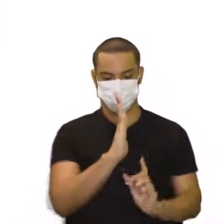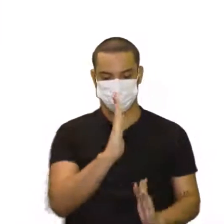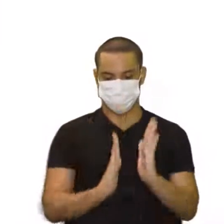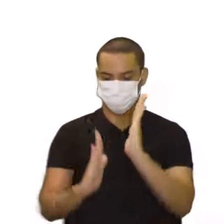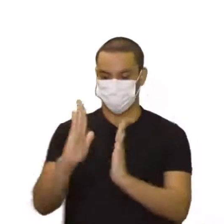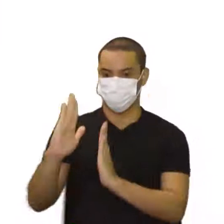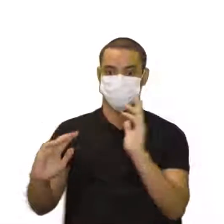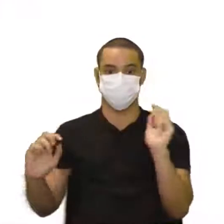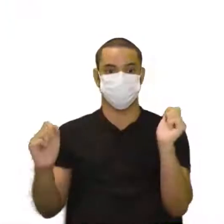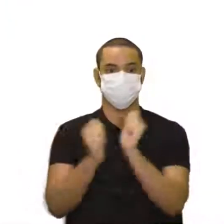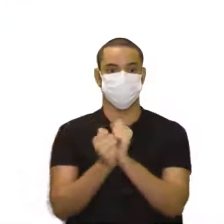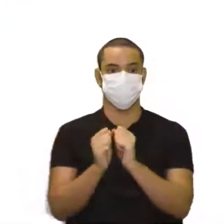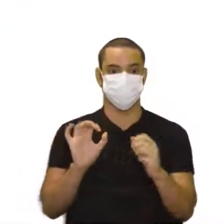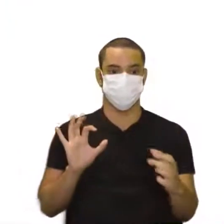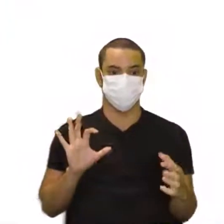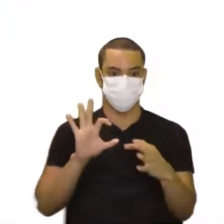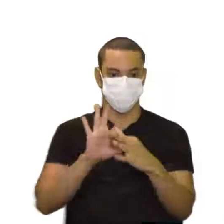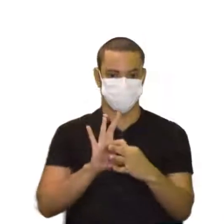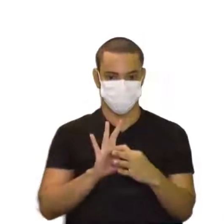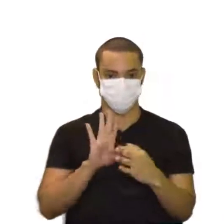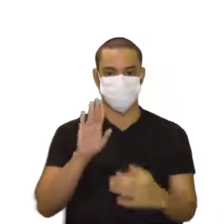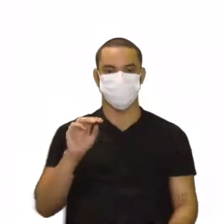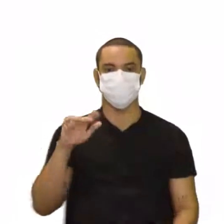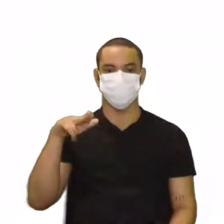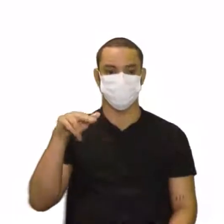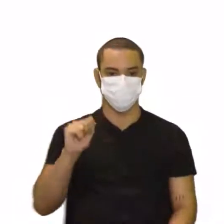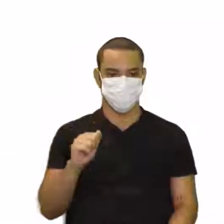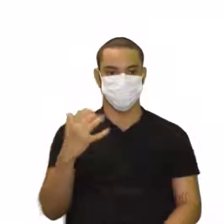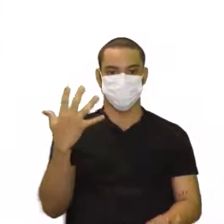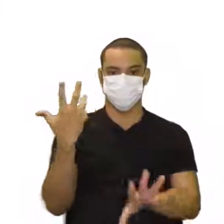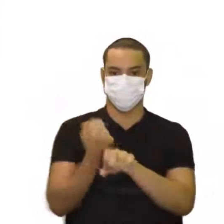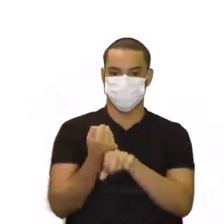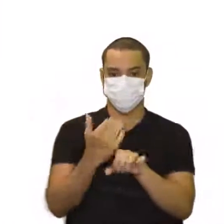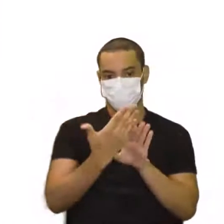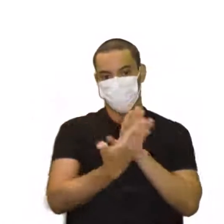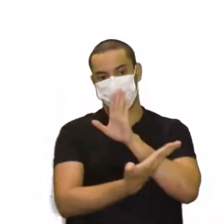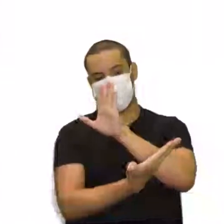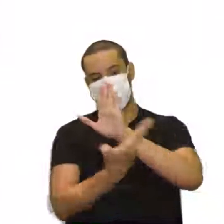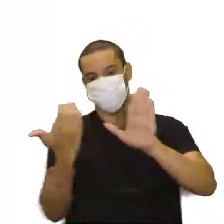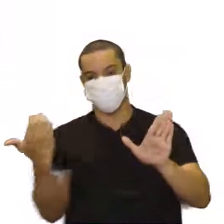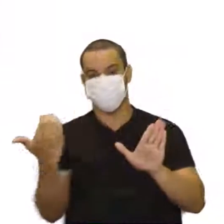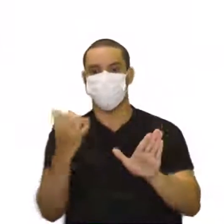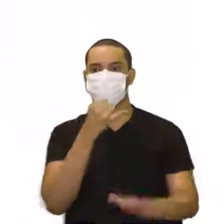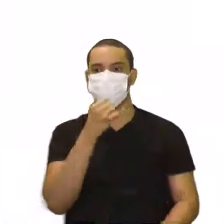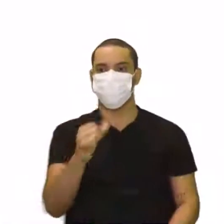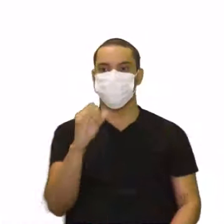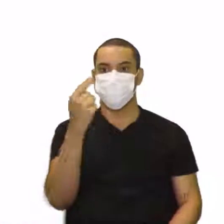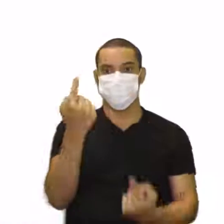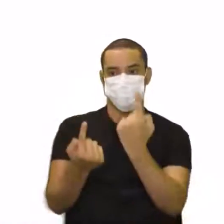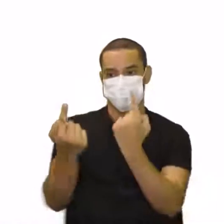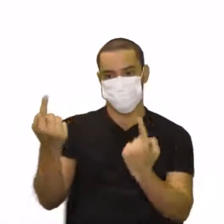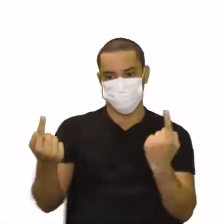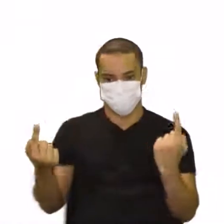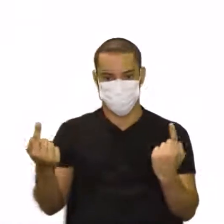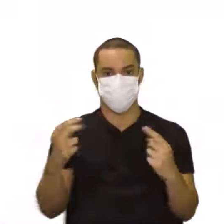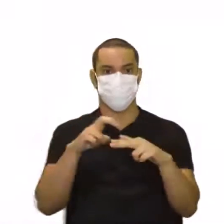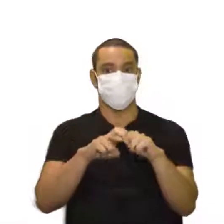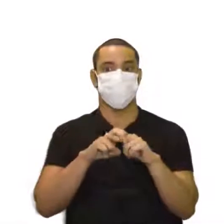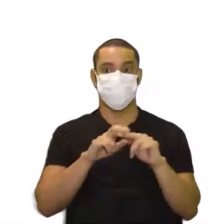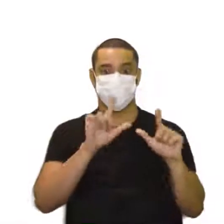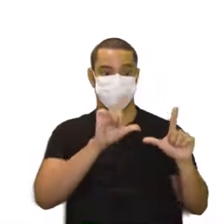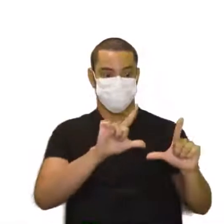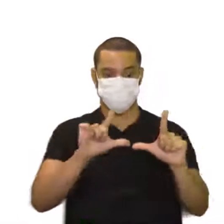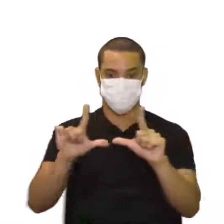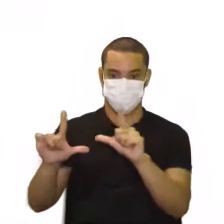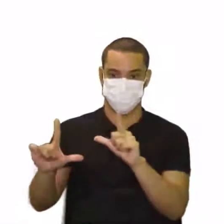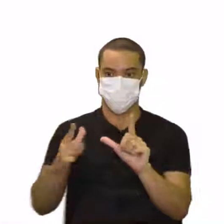à bobina do campo, recebendo e retirando a corrente alternada e induzida. Então essas plaquinhas aí, pessoal,